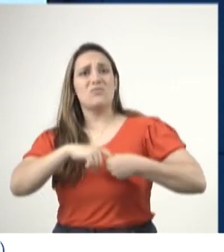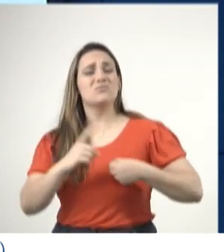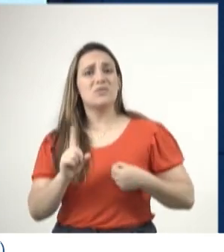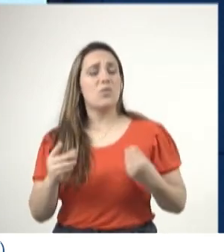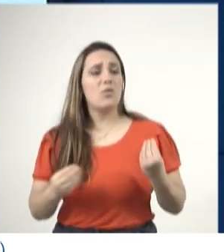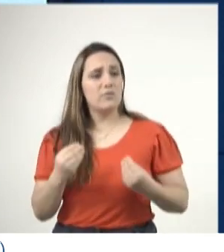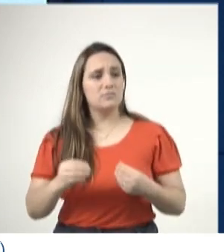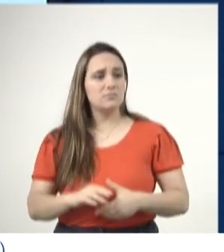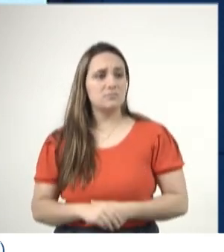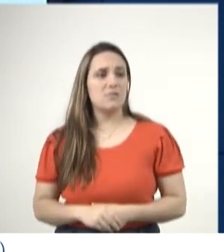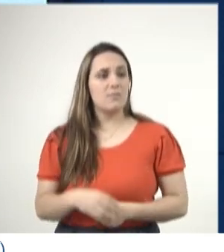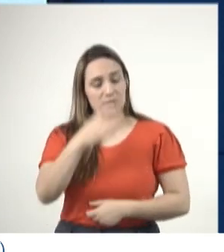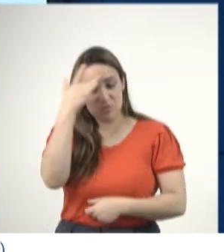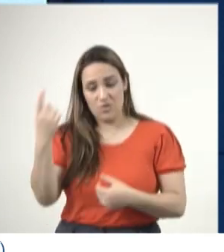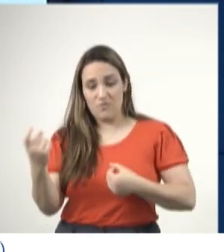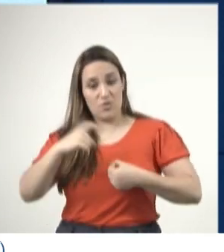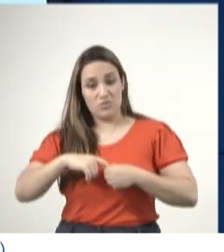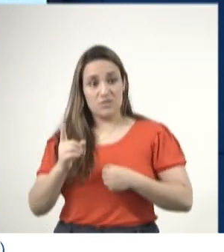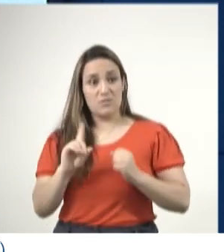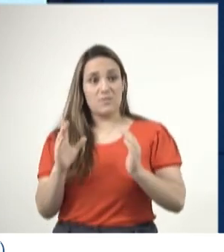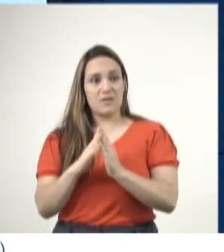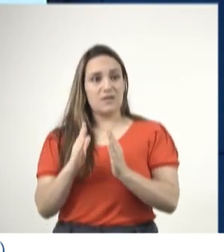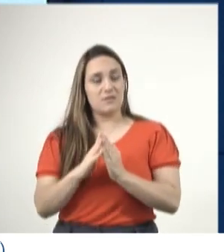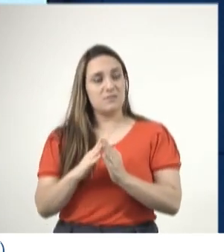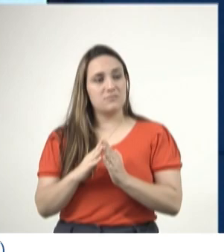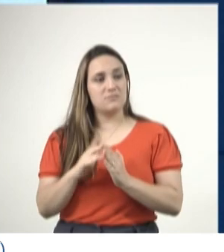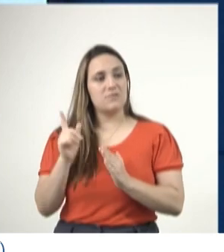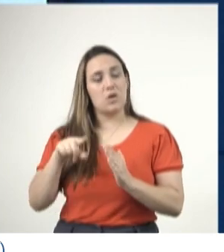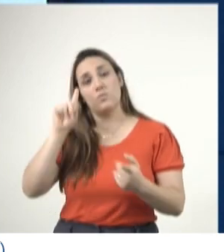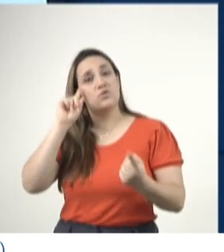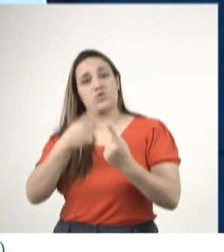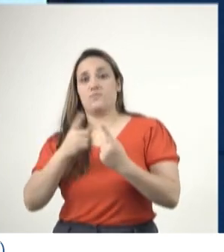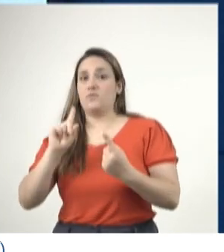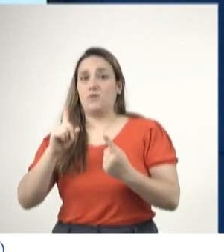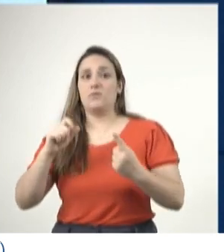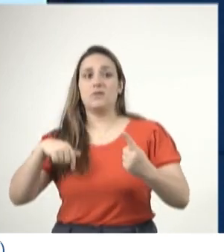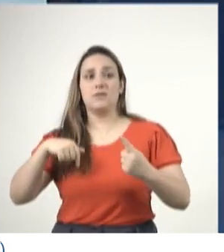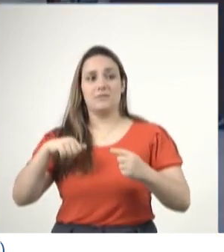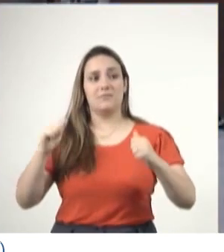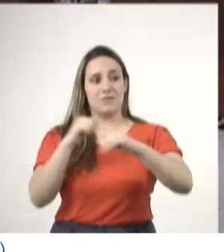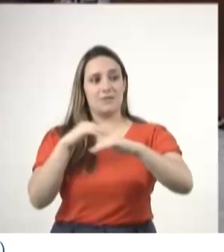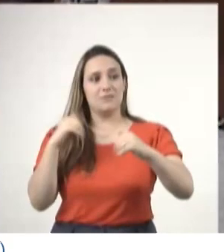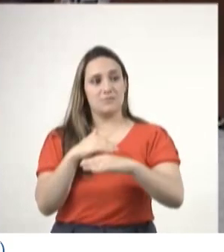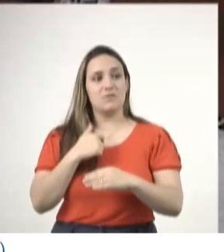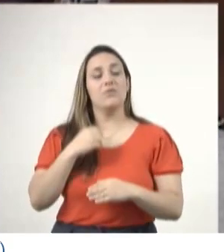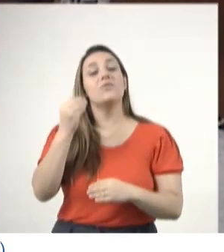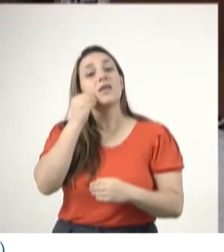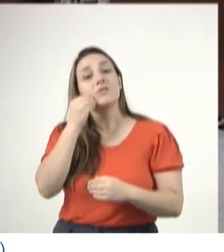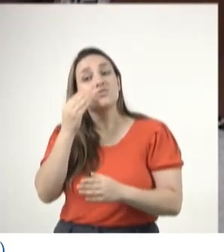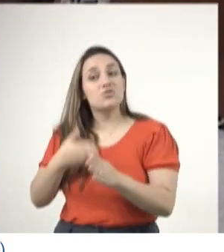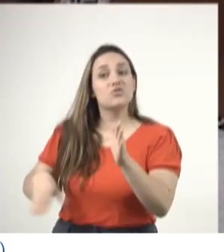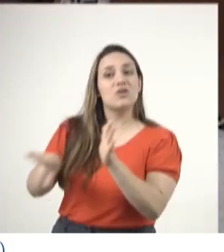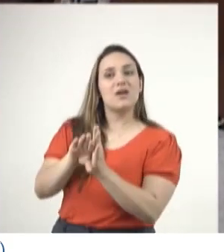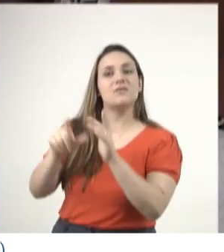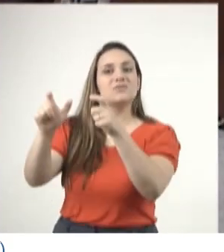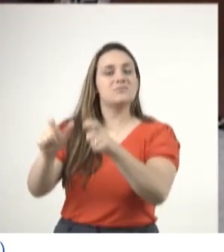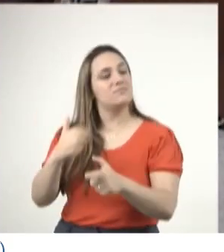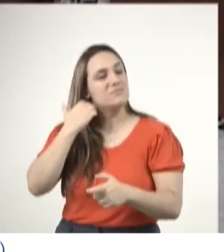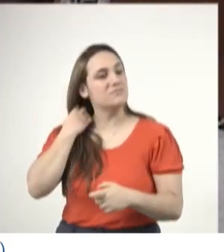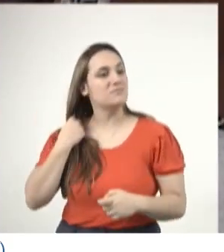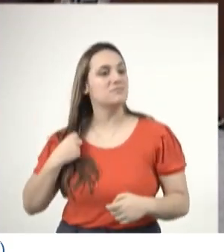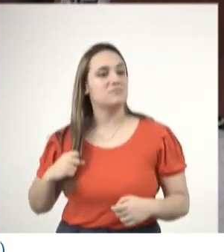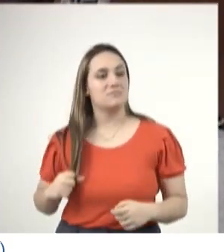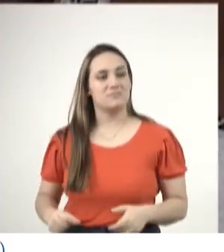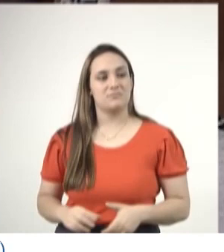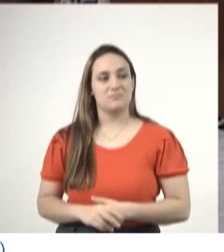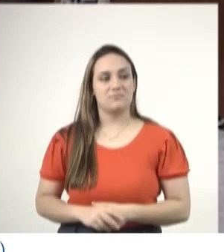alguém não volta mais para casa. E não é o objetivo do trânsito. A gente está tentando chegar em algum lugar. Então, a gente não deve morrer